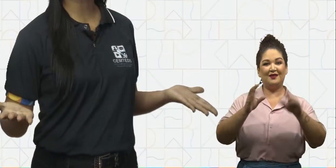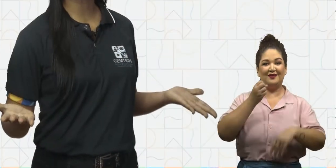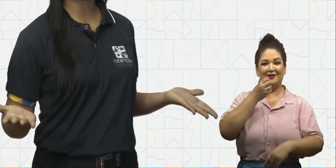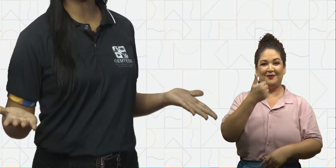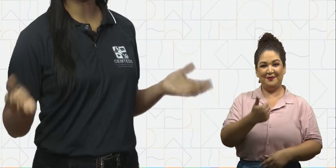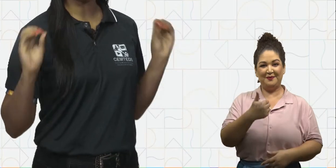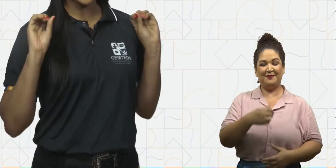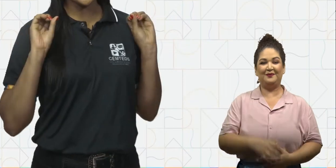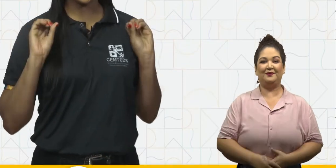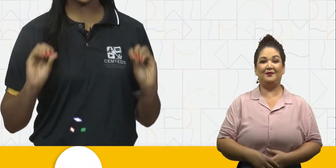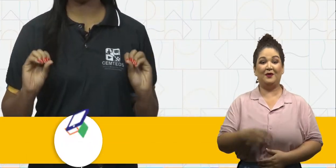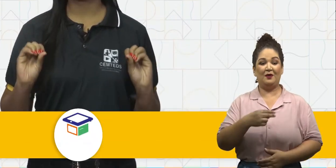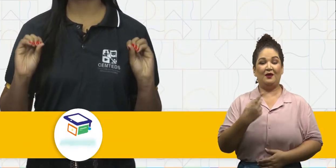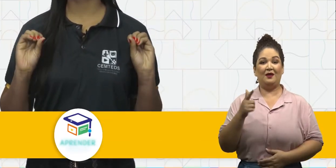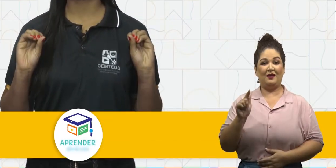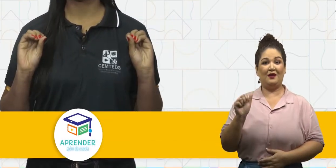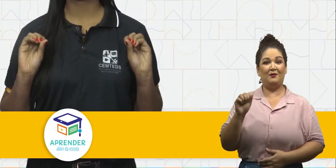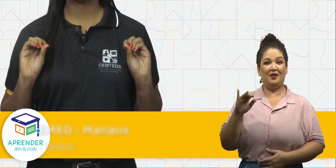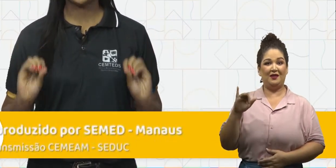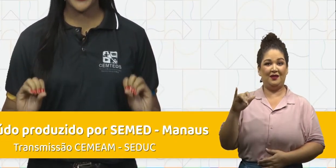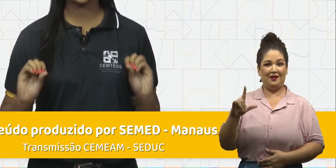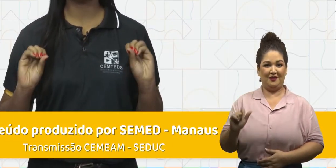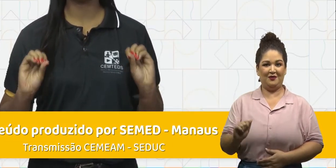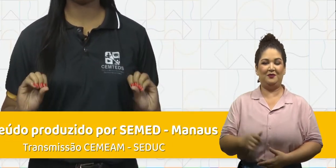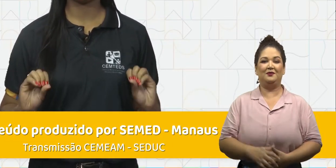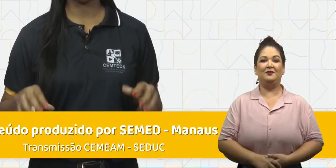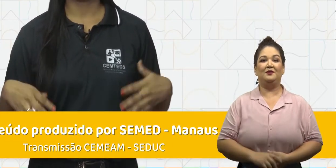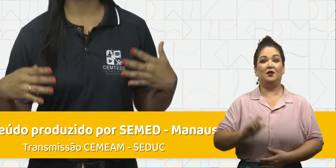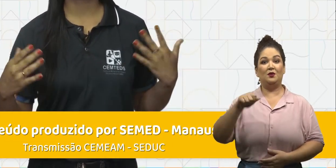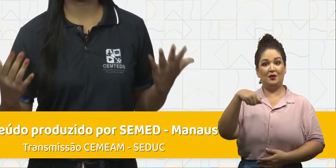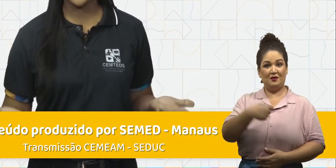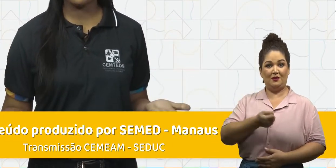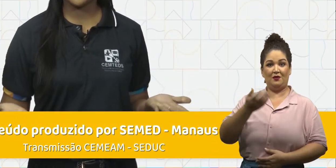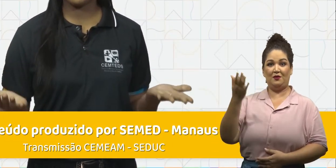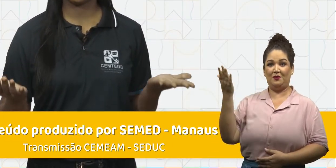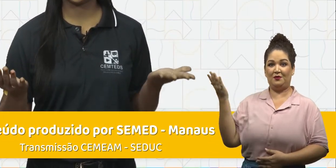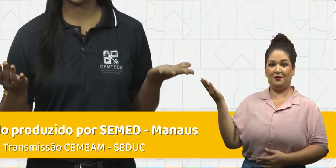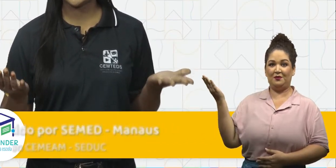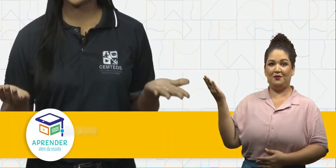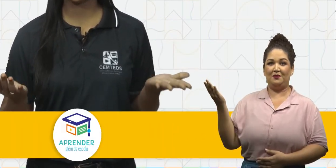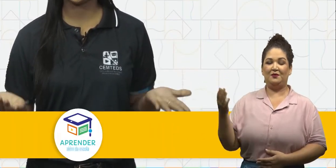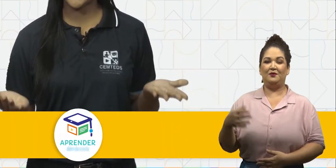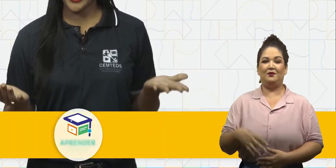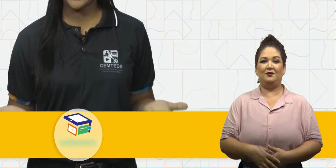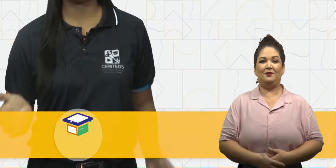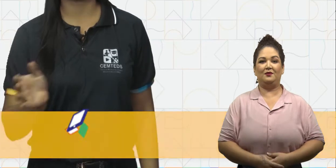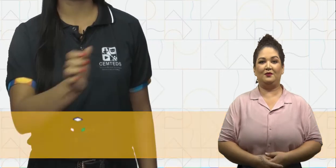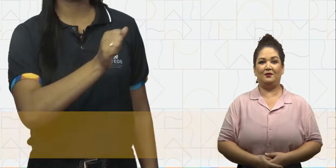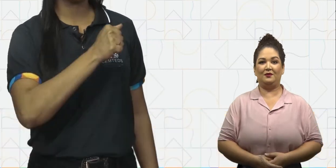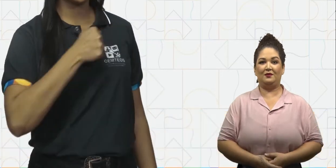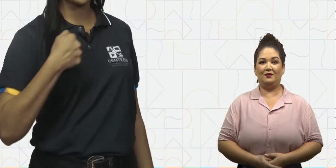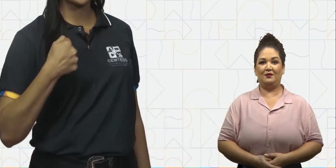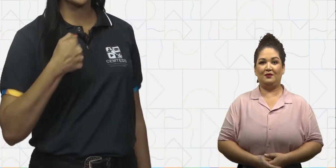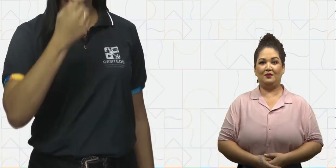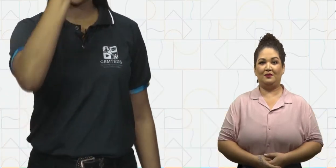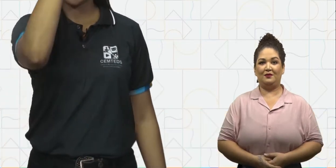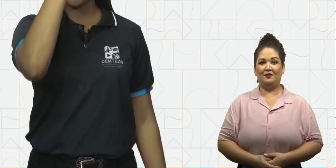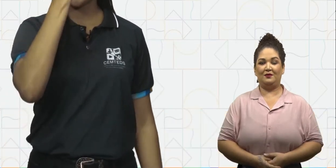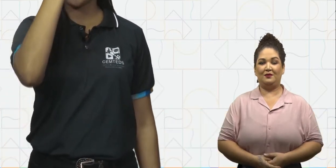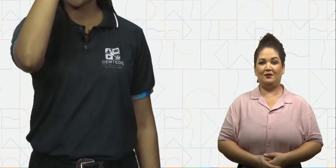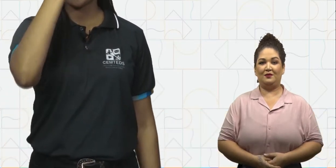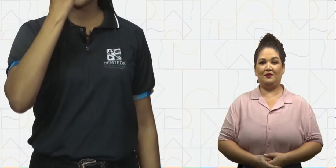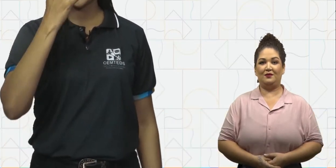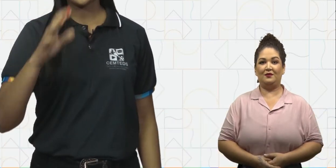Olá, tudo bem? Eu sou a professora Gabriela Drummond. Meu sinal na comunidade surda é este.